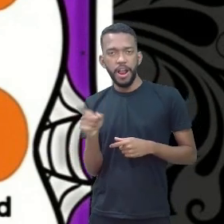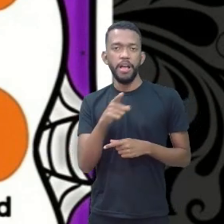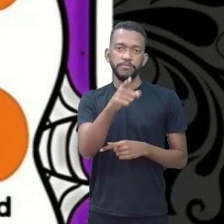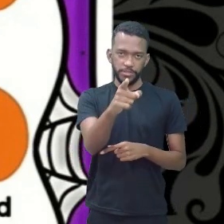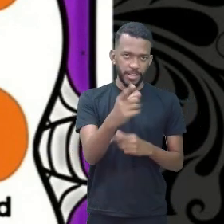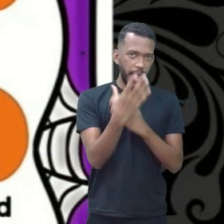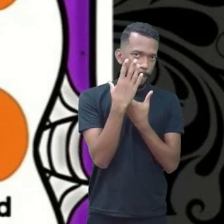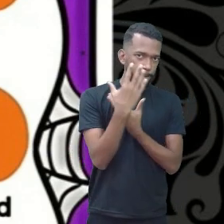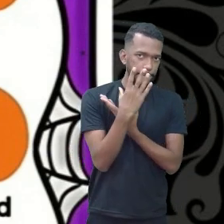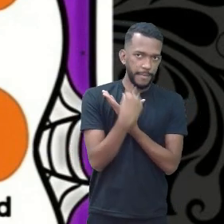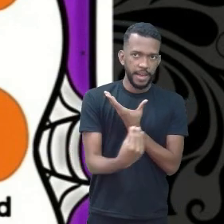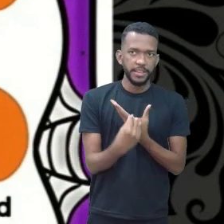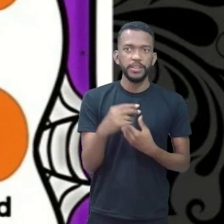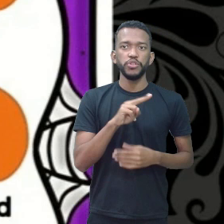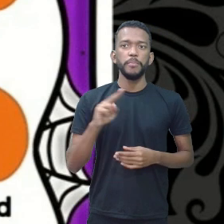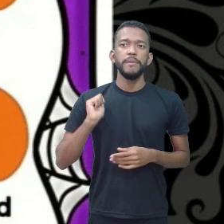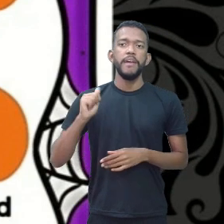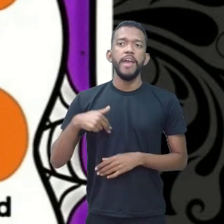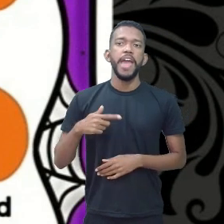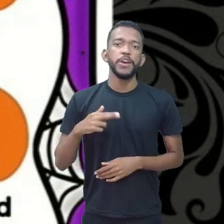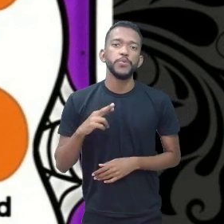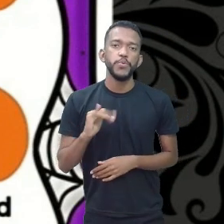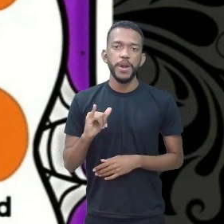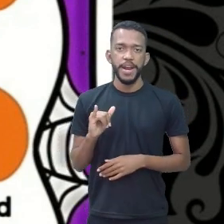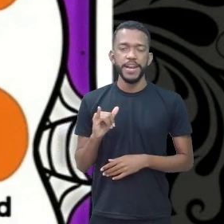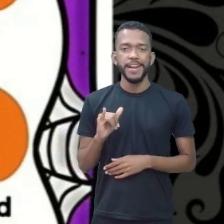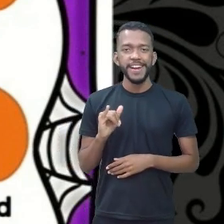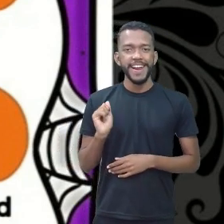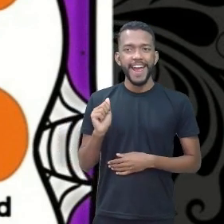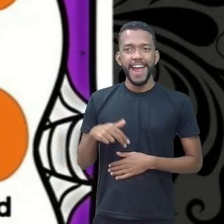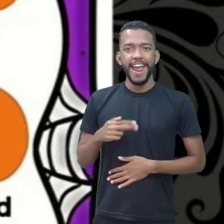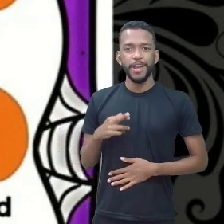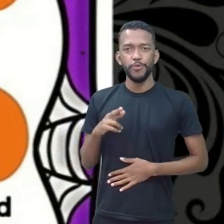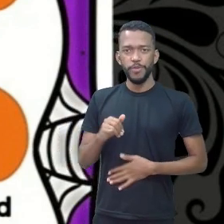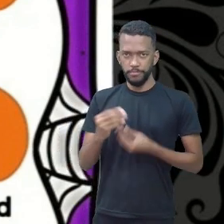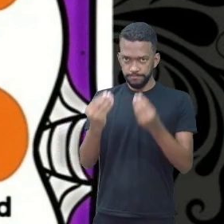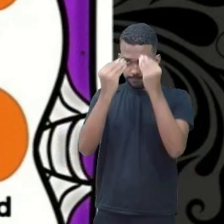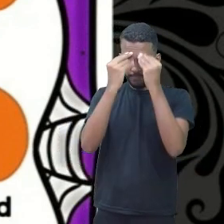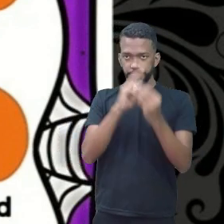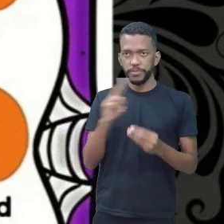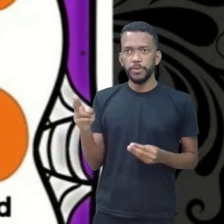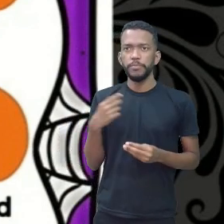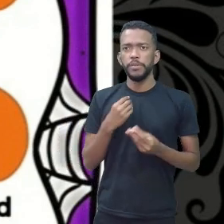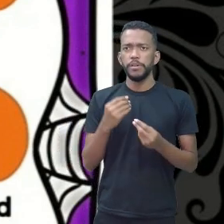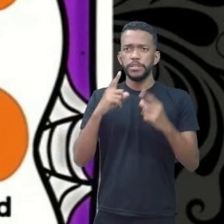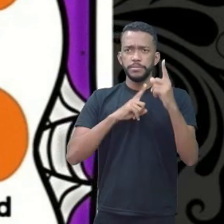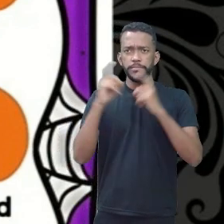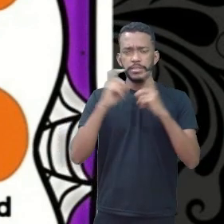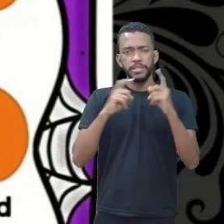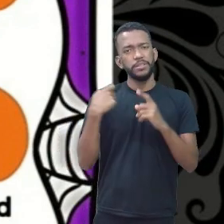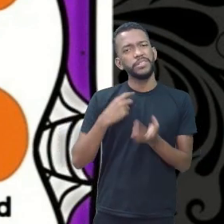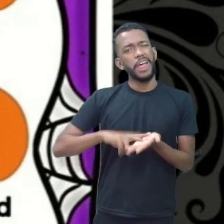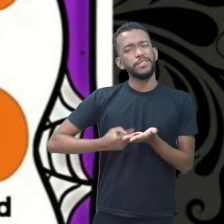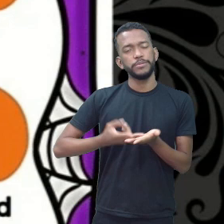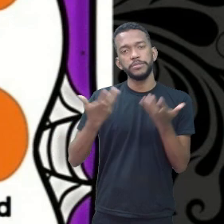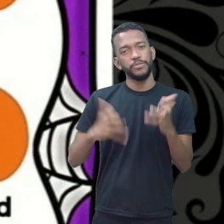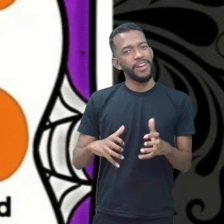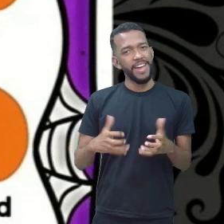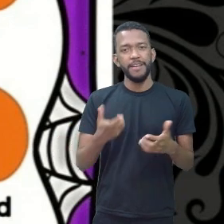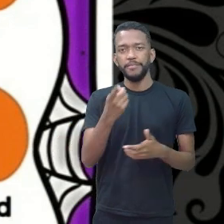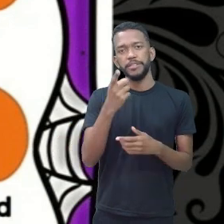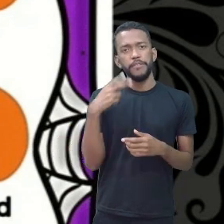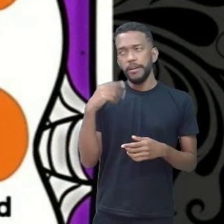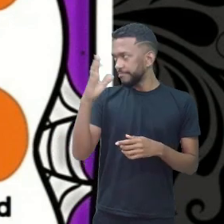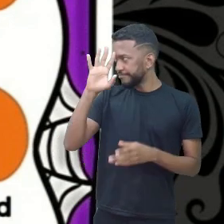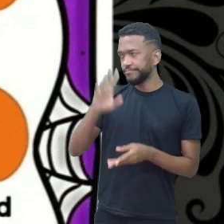tá bom? Angry. Angry. Pela expressão eu não gostaria de traduzir, mas eu vou. Porque eu sei que você está olhando e está entendendo